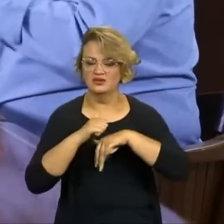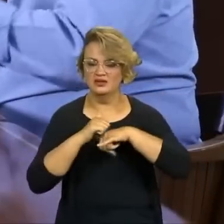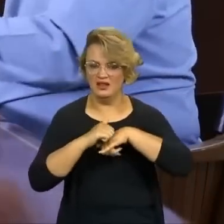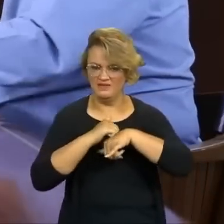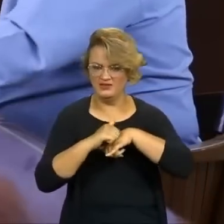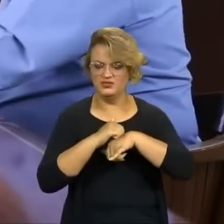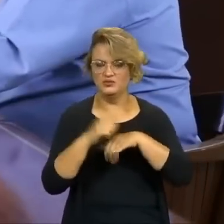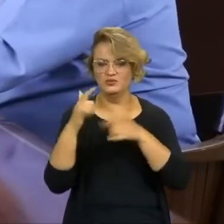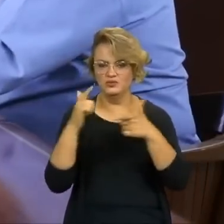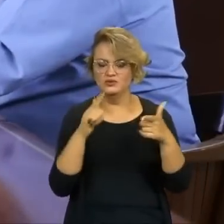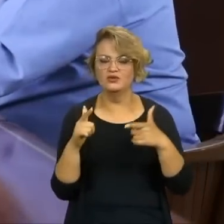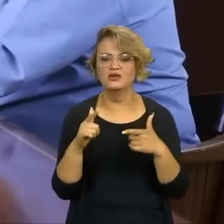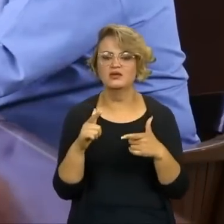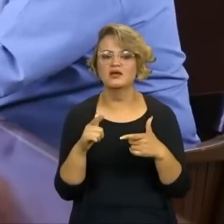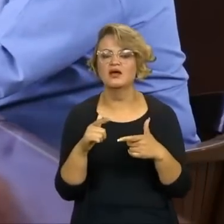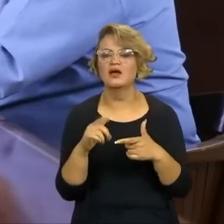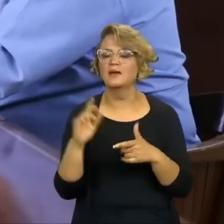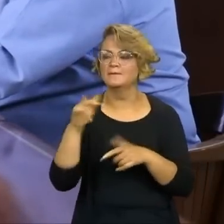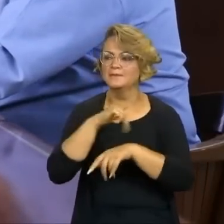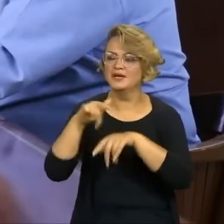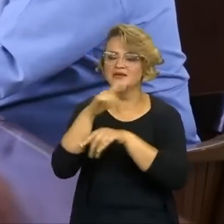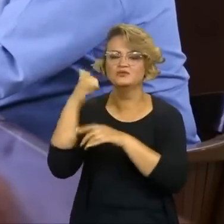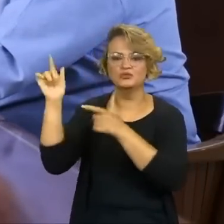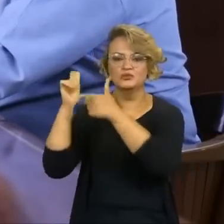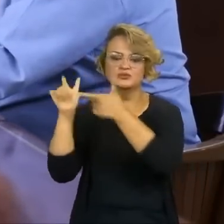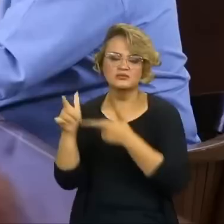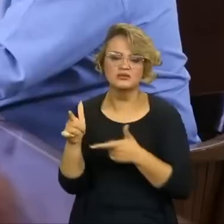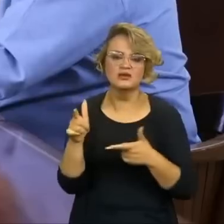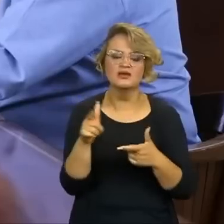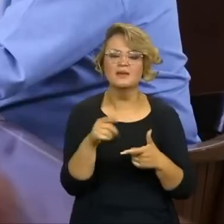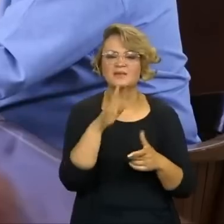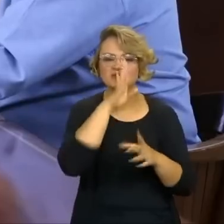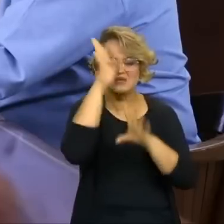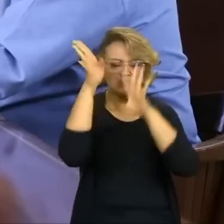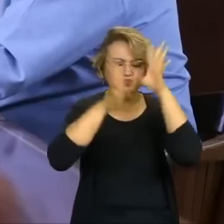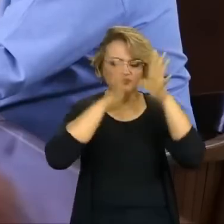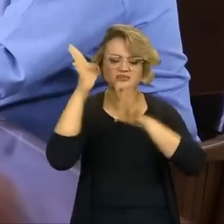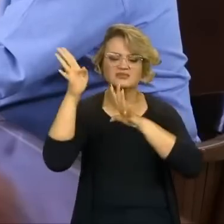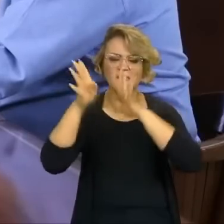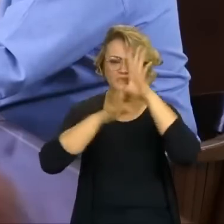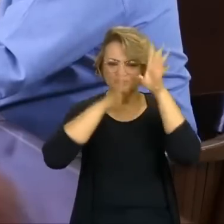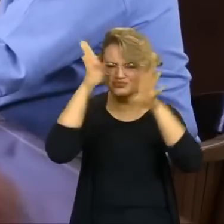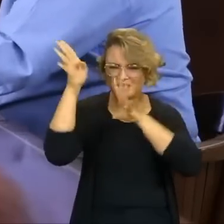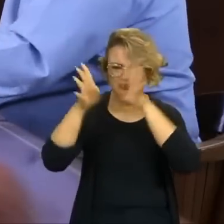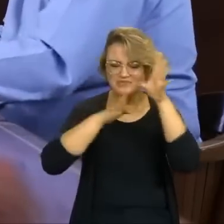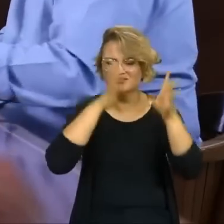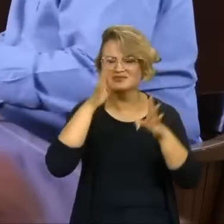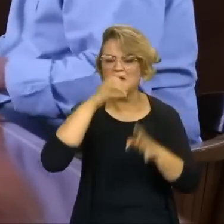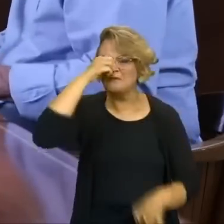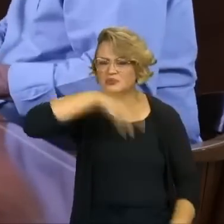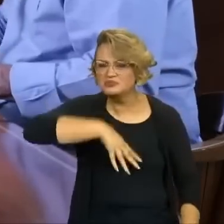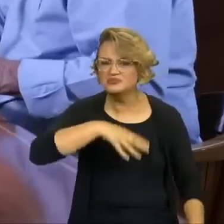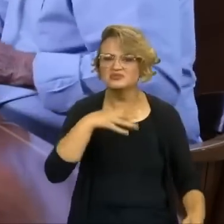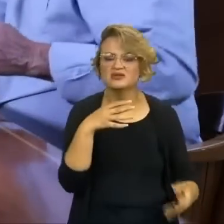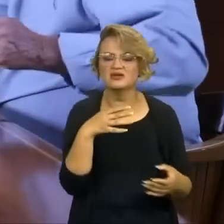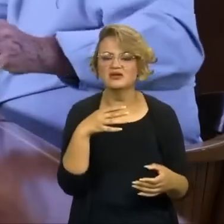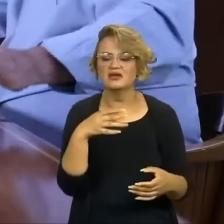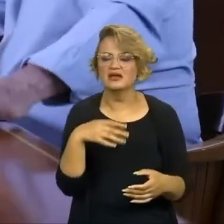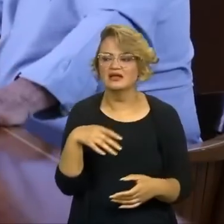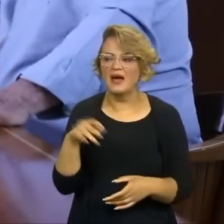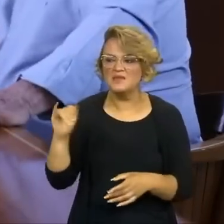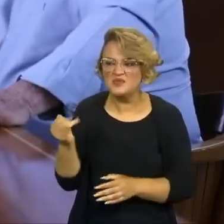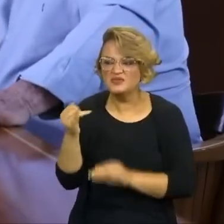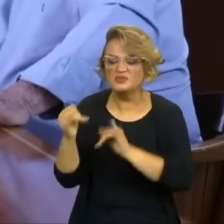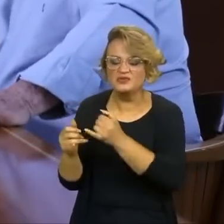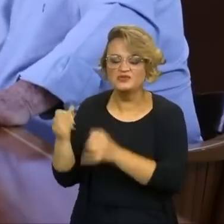foi feita, mas em outros países também, o uso, o abuso da lei, né, do aparelho do judiciário para perseguir, né,